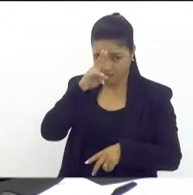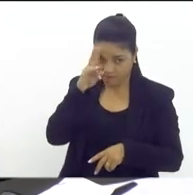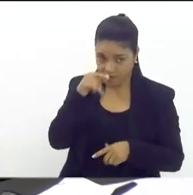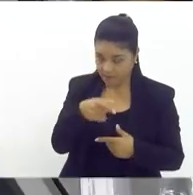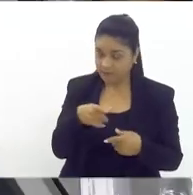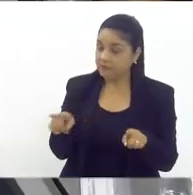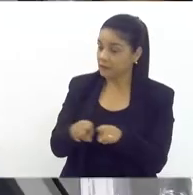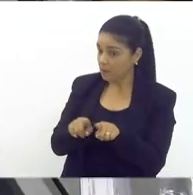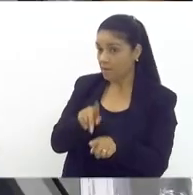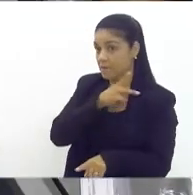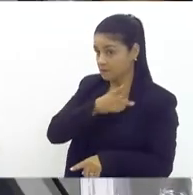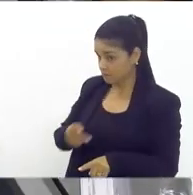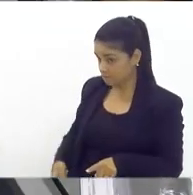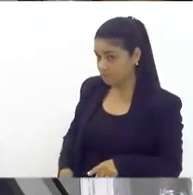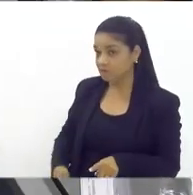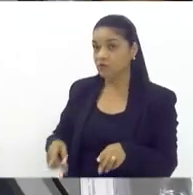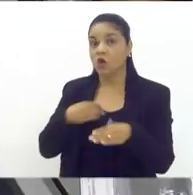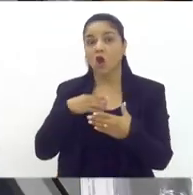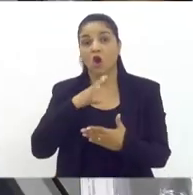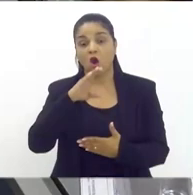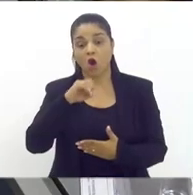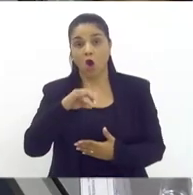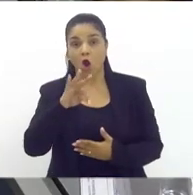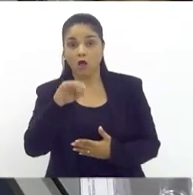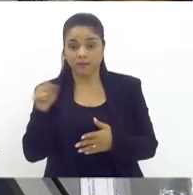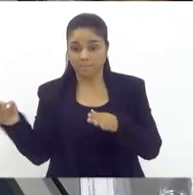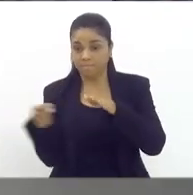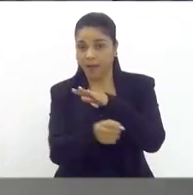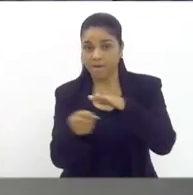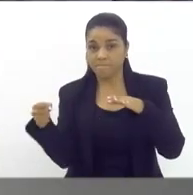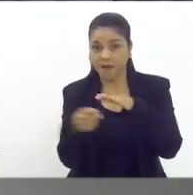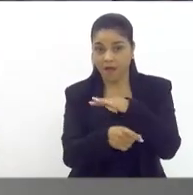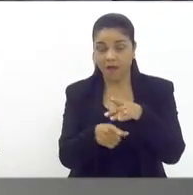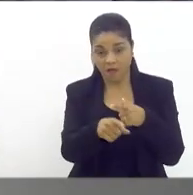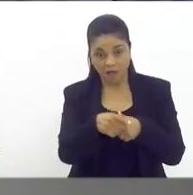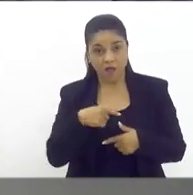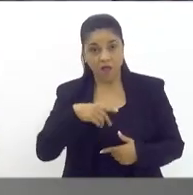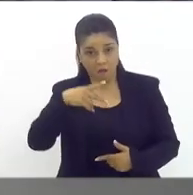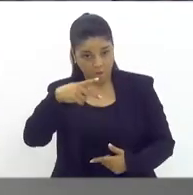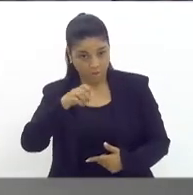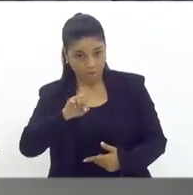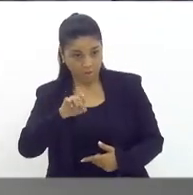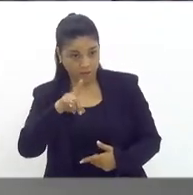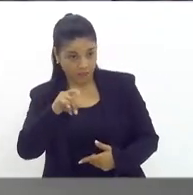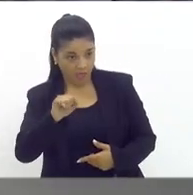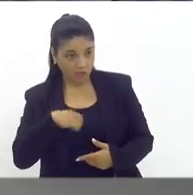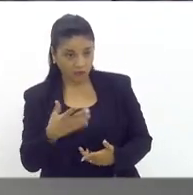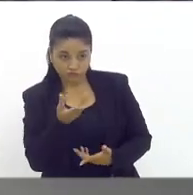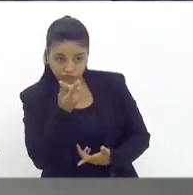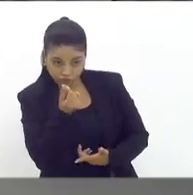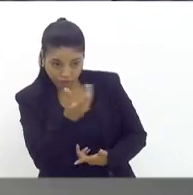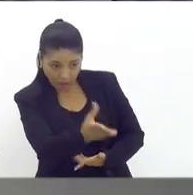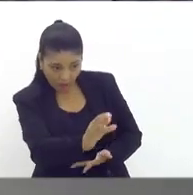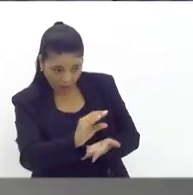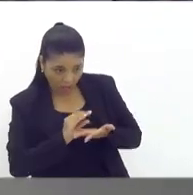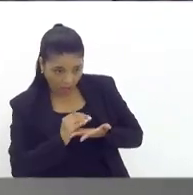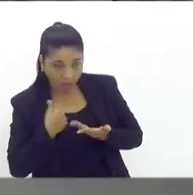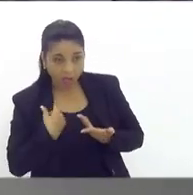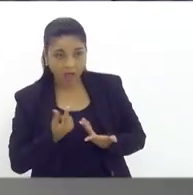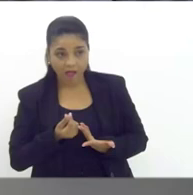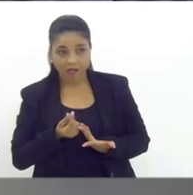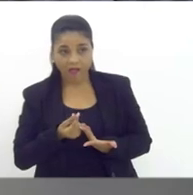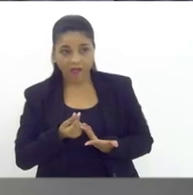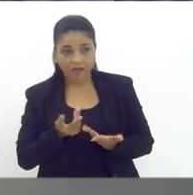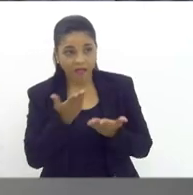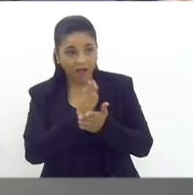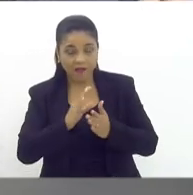nós temos que manter também uma cota de emprego que eles querem ganhar o dinheiro hoje pedágio através do que acabar com